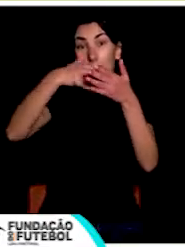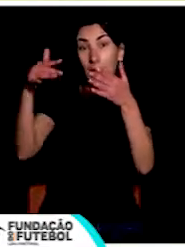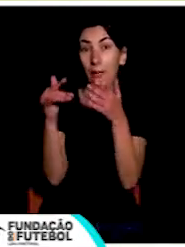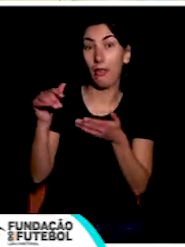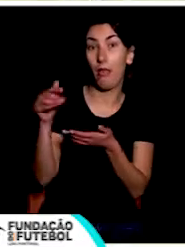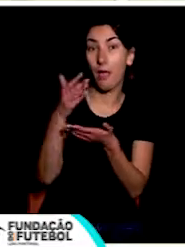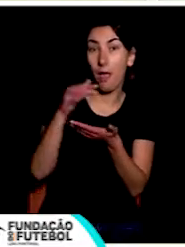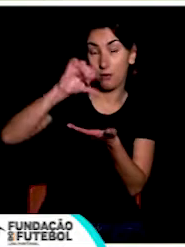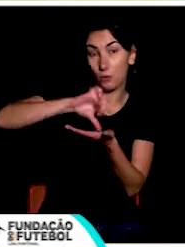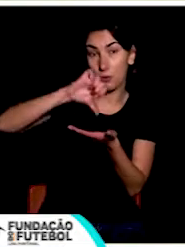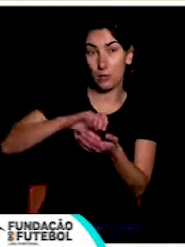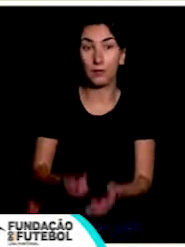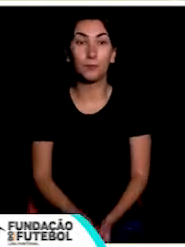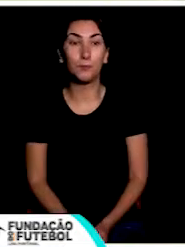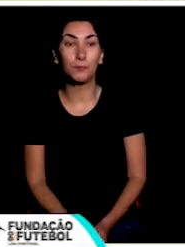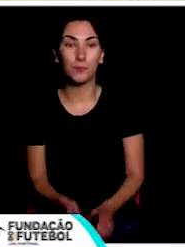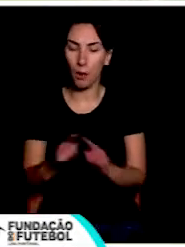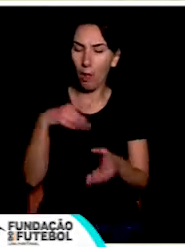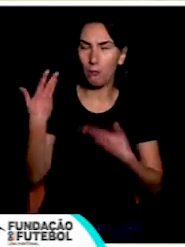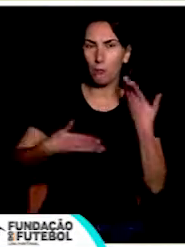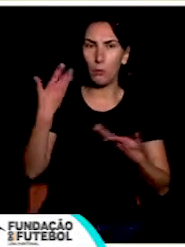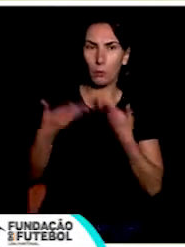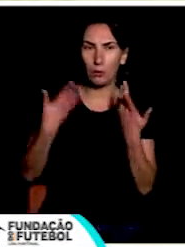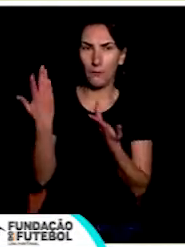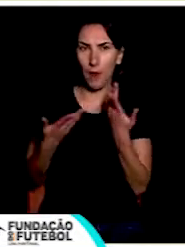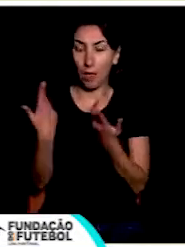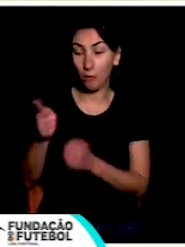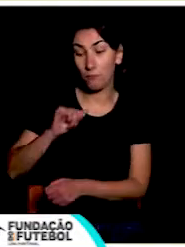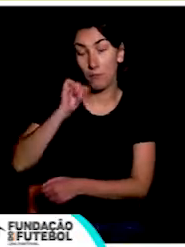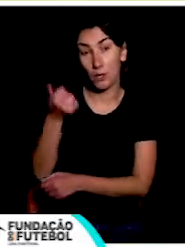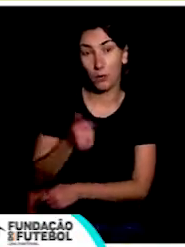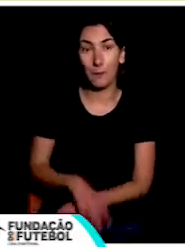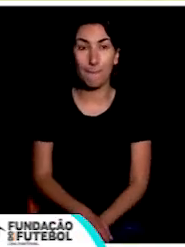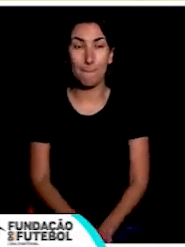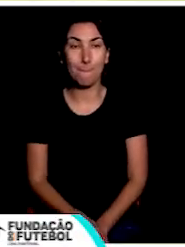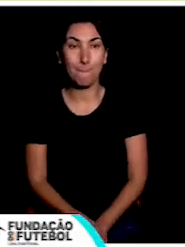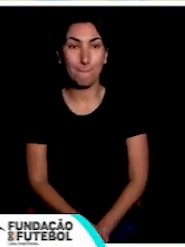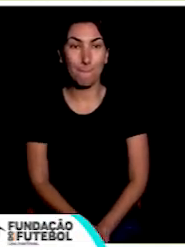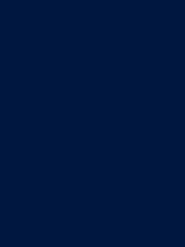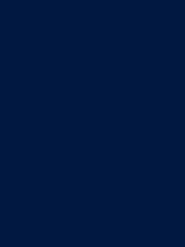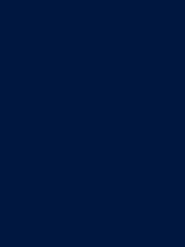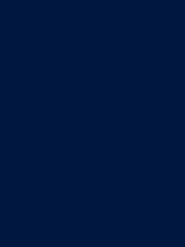tabela, recebe o candidato Feirense no ataque à zona de subida, motivado a reagir à derrota com o Arouca.